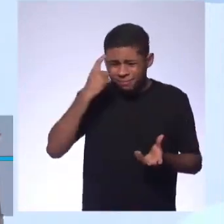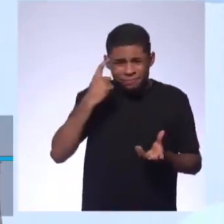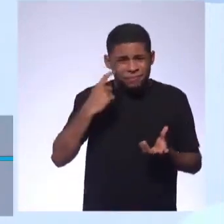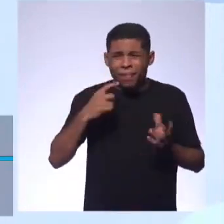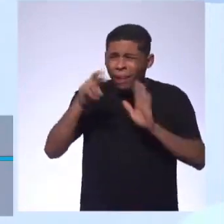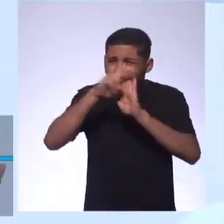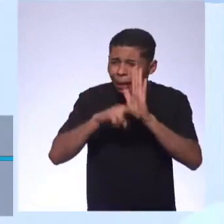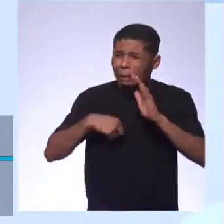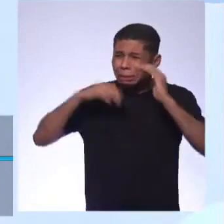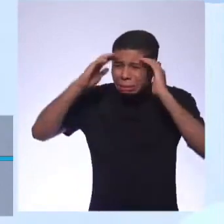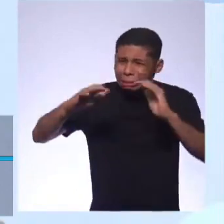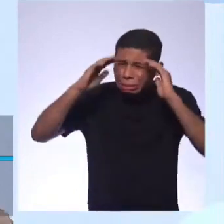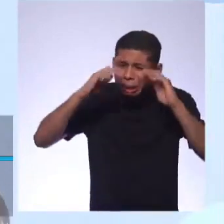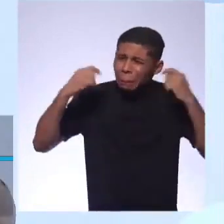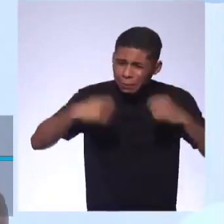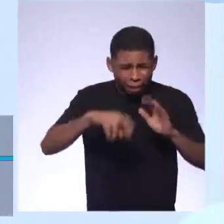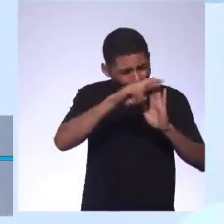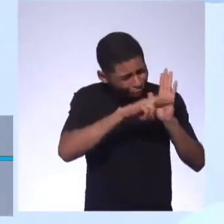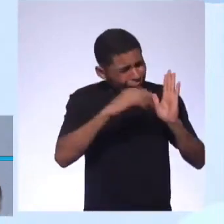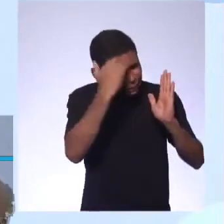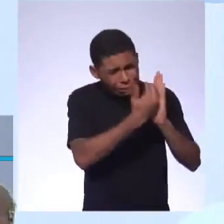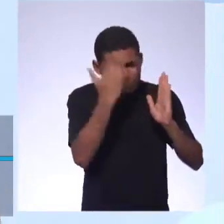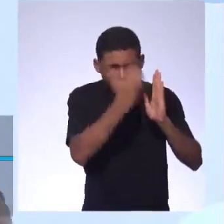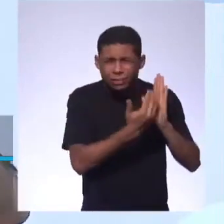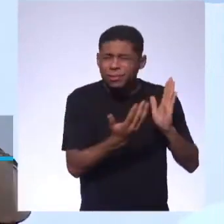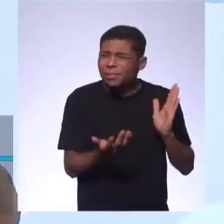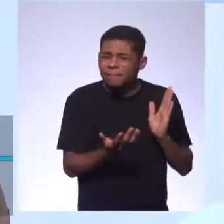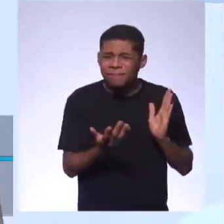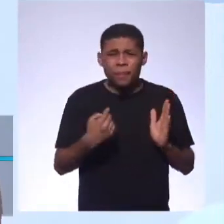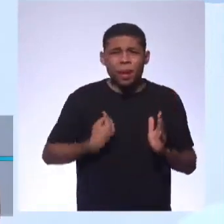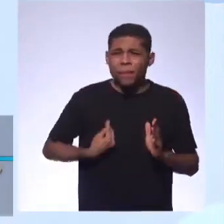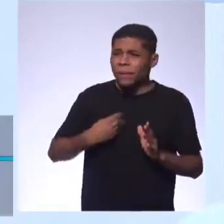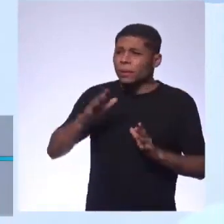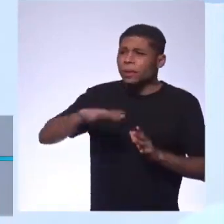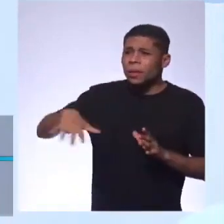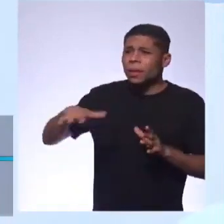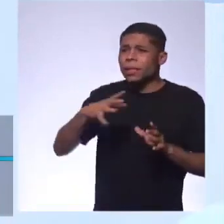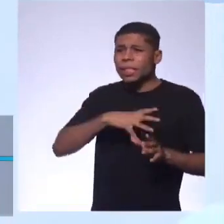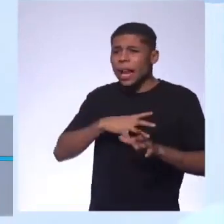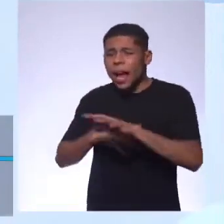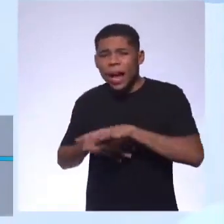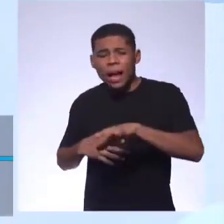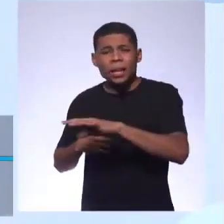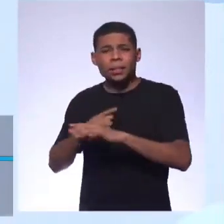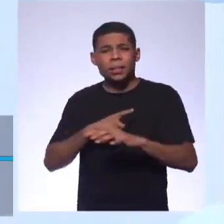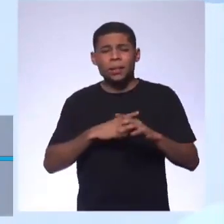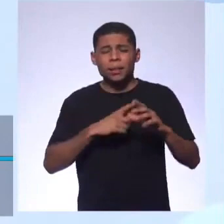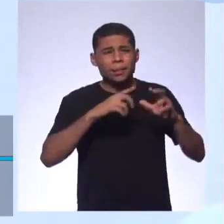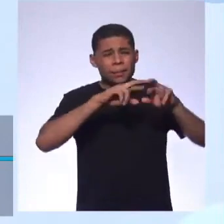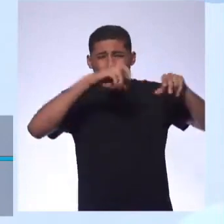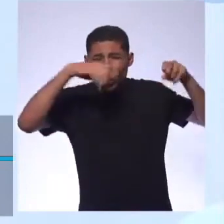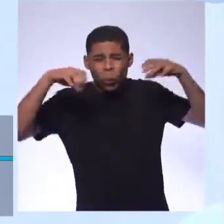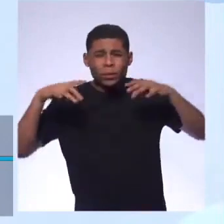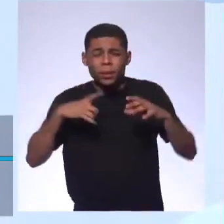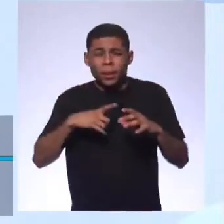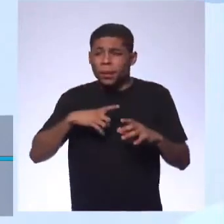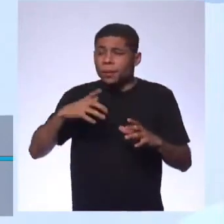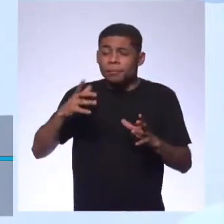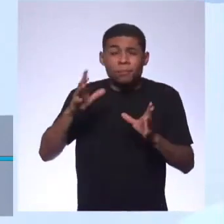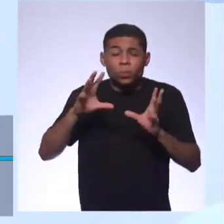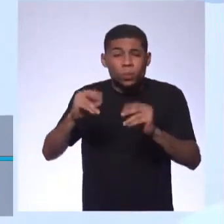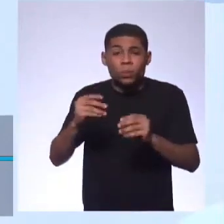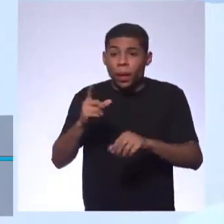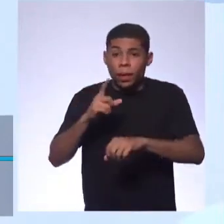tantas regras, né? Porque de repente eu tenho uma vida na cidade, eu tenho luzes, eu tenho uma cidade agora noturna, eu tenho uma cidade com muito